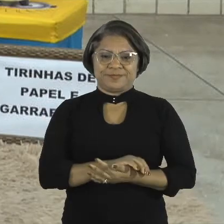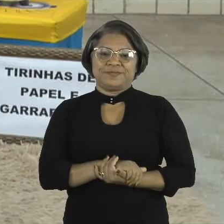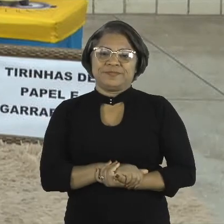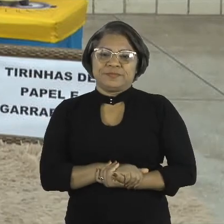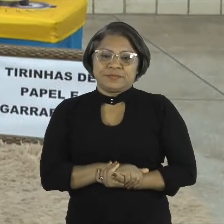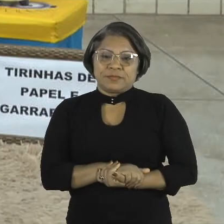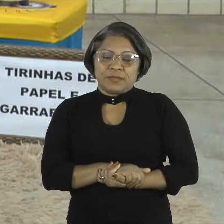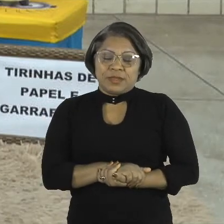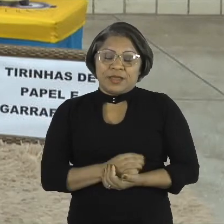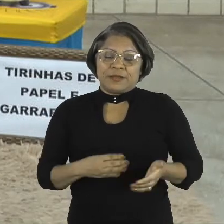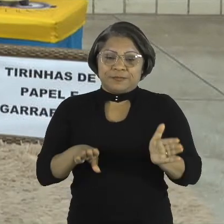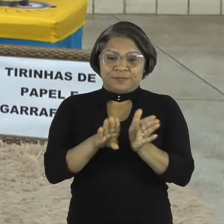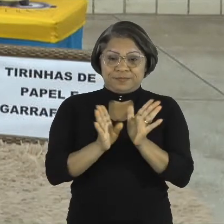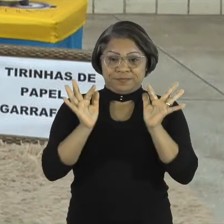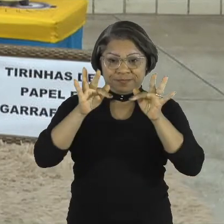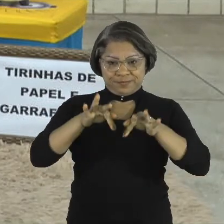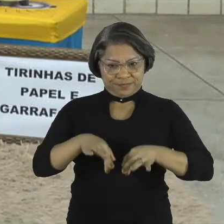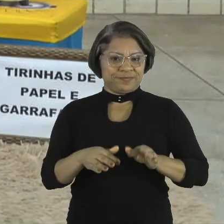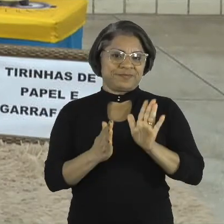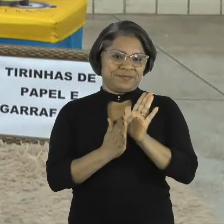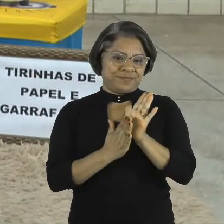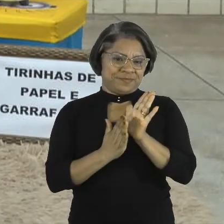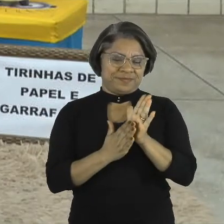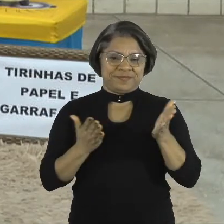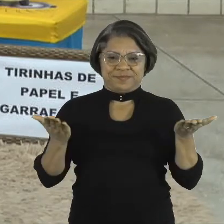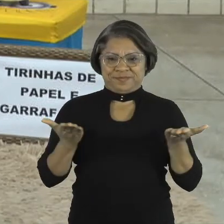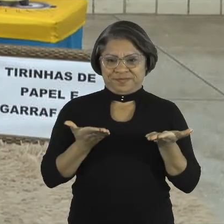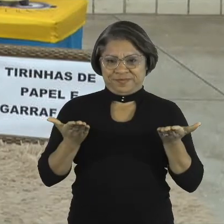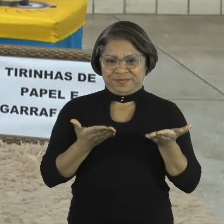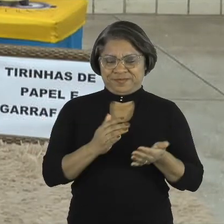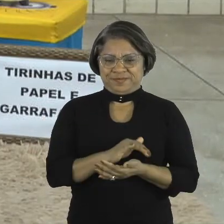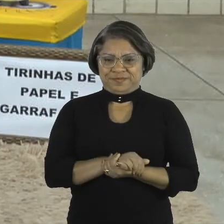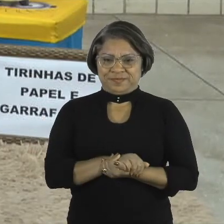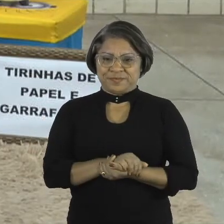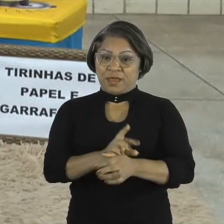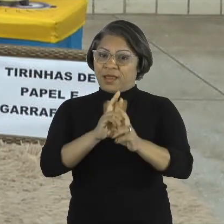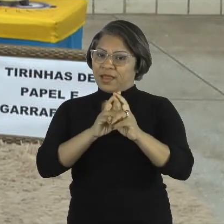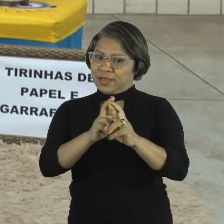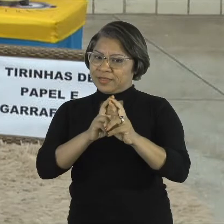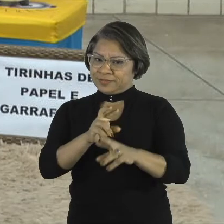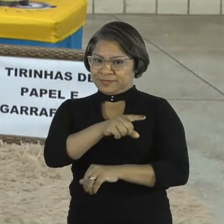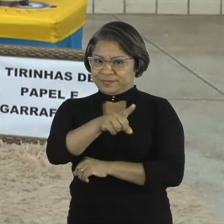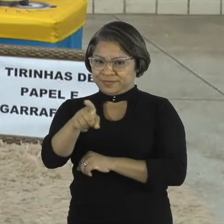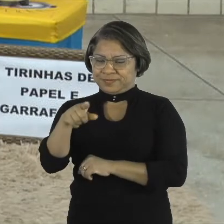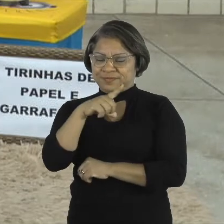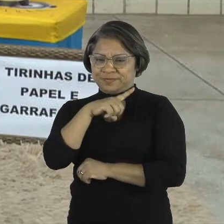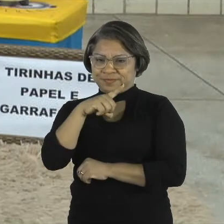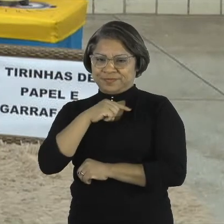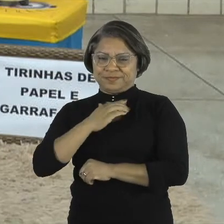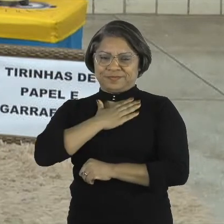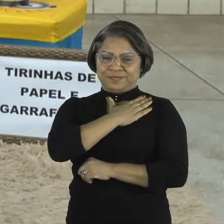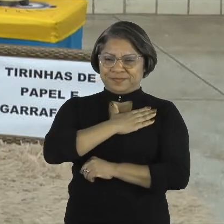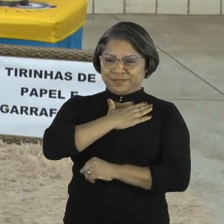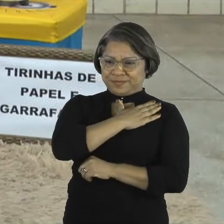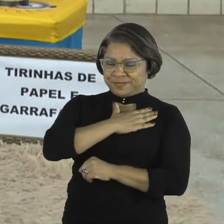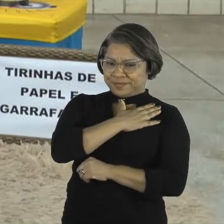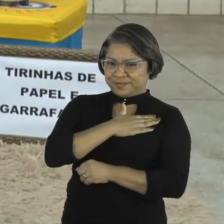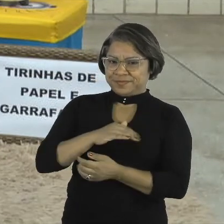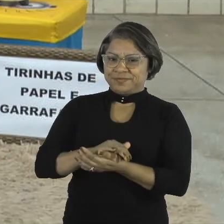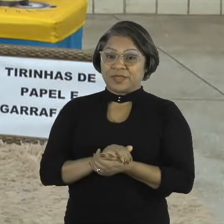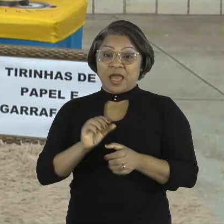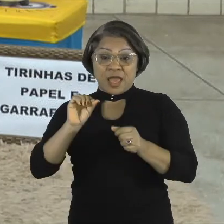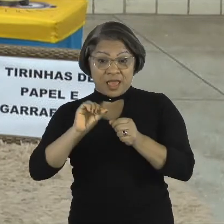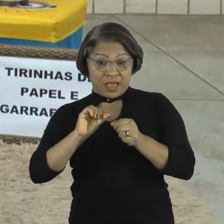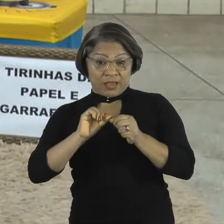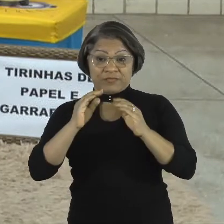Chegamos ao final das nossas propostas de hoje. Espero que vocês tenham gostado e que realizem aí em casa com